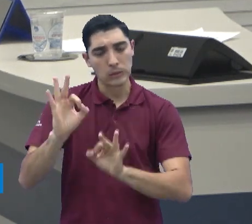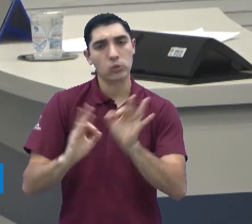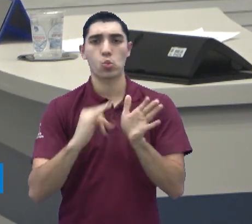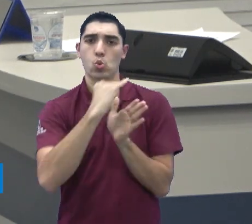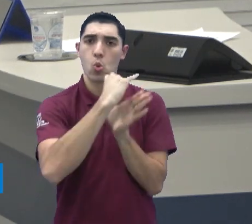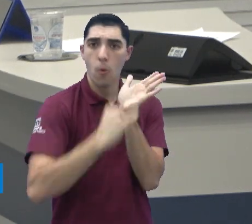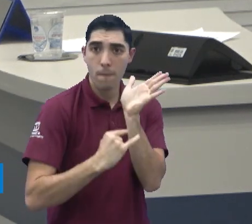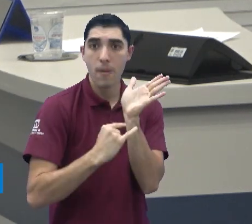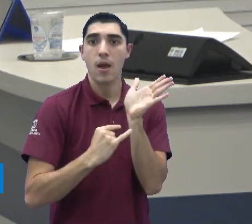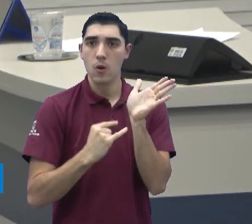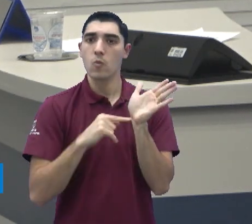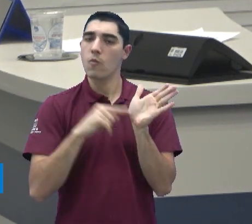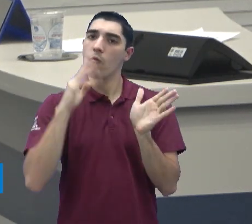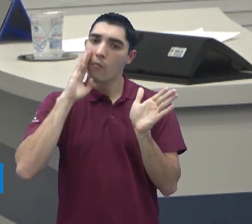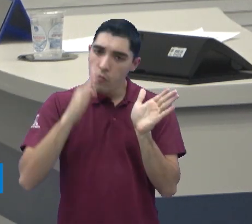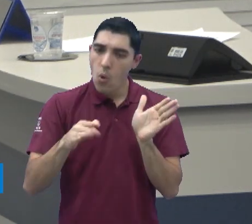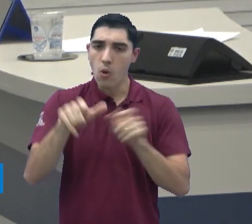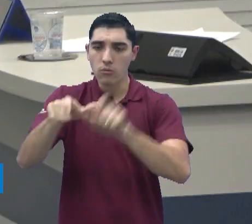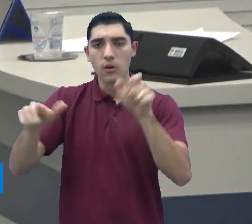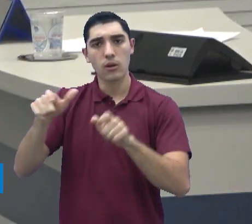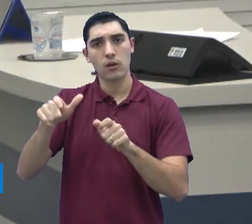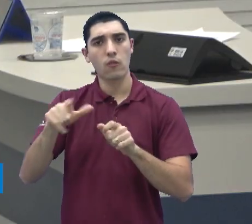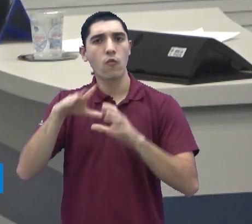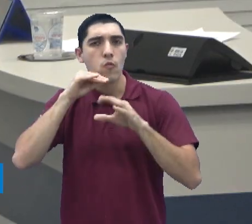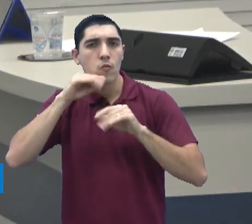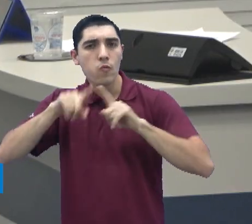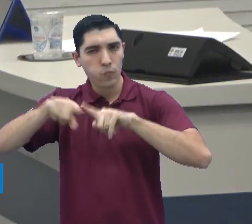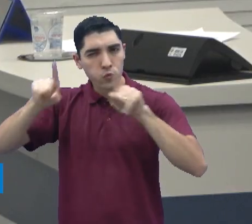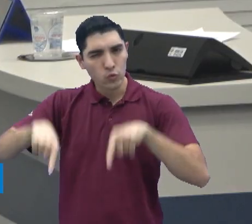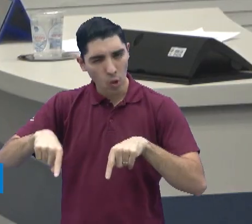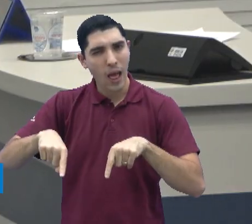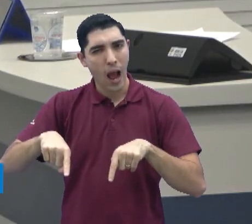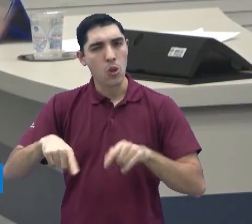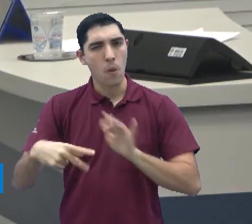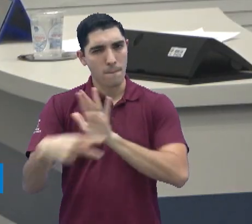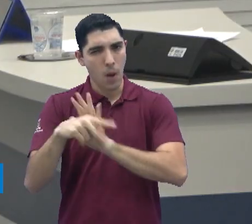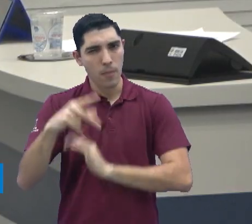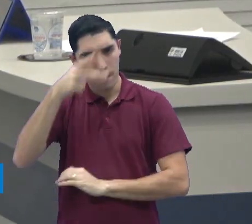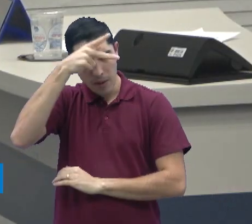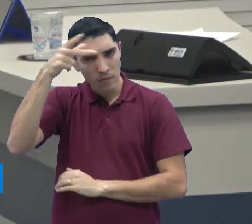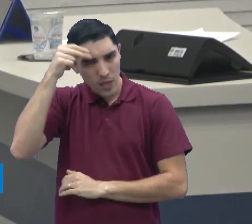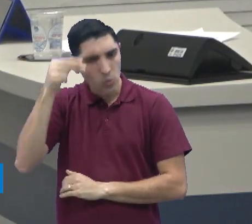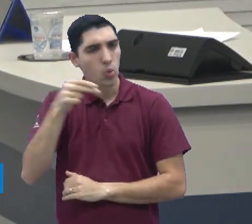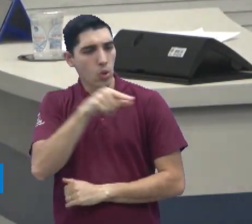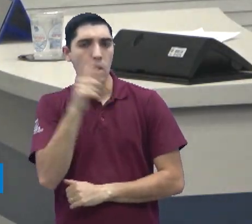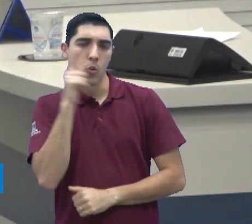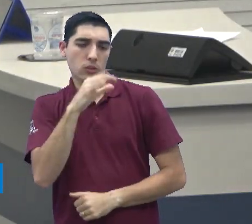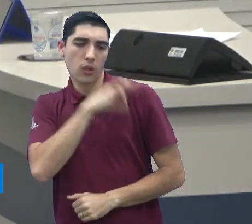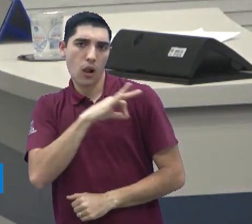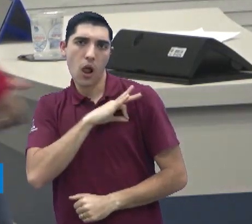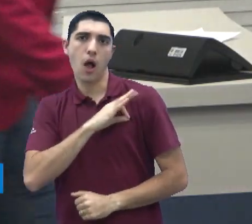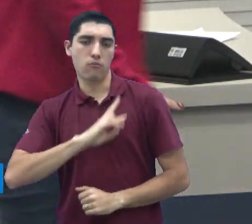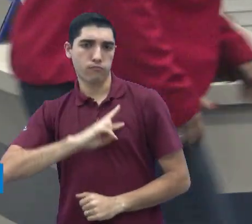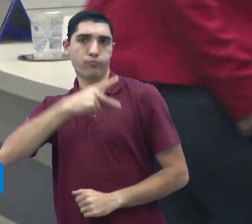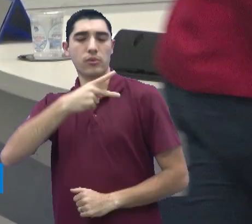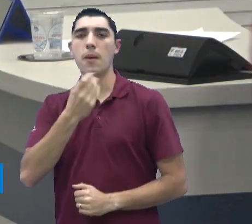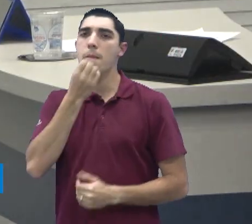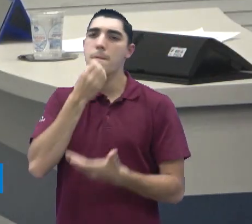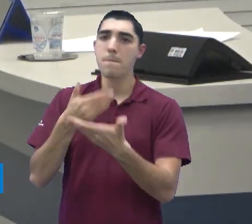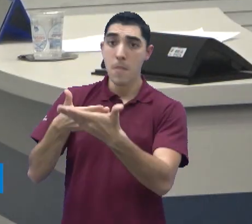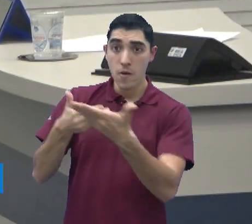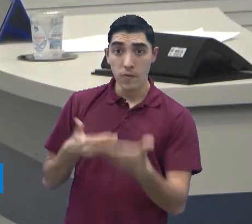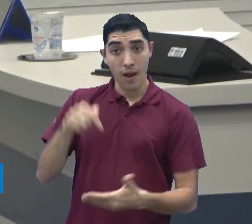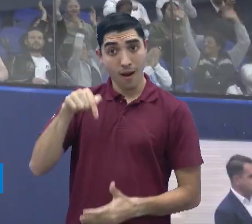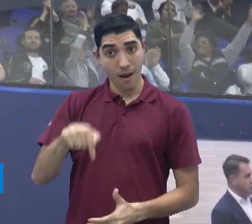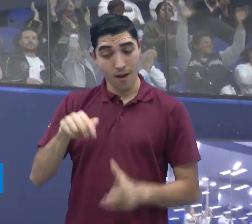ACS do nosso município, para que eles possam aí dar mais conforto às suas famílias. Sejam todos bem-vindos, essa casa é a casa do povo,